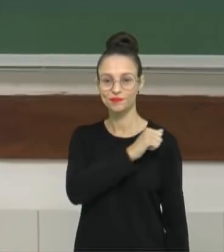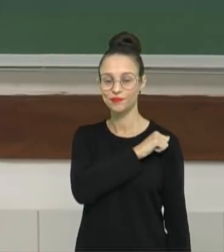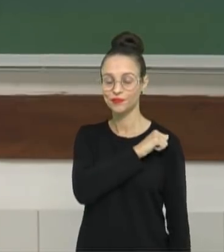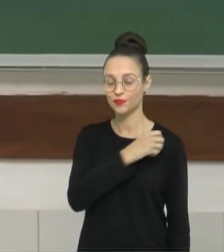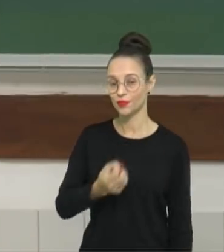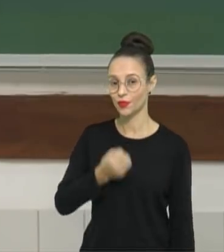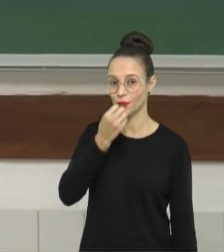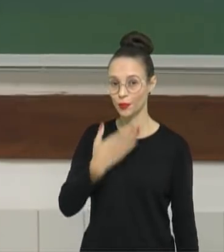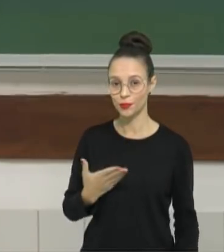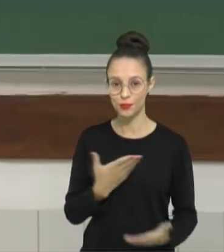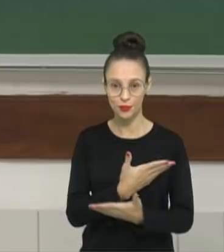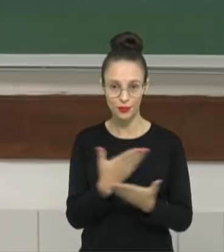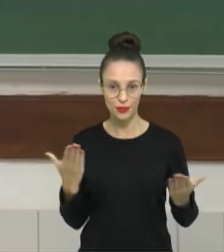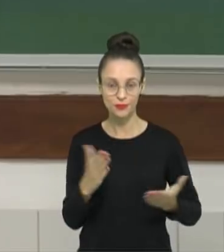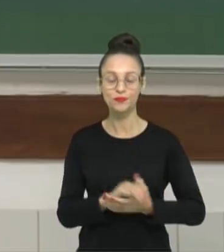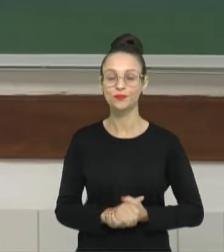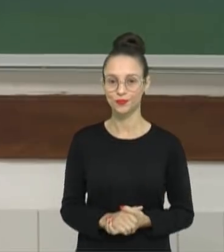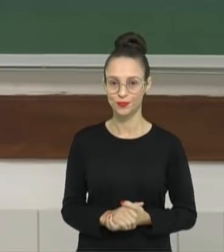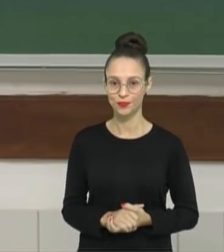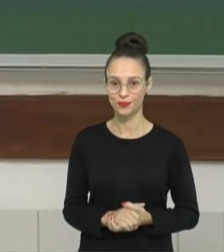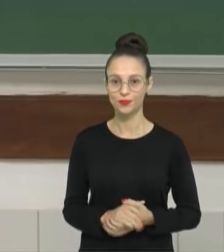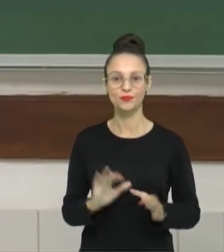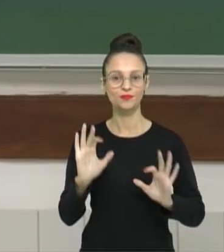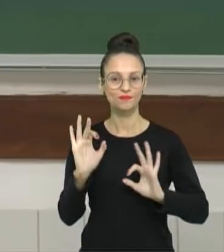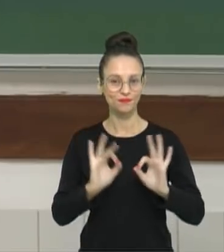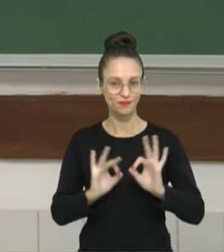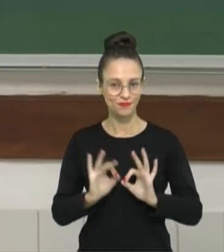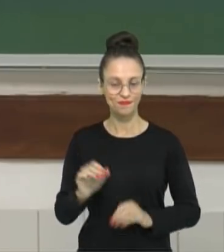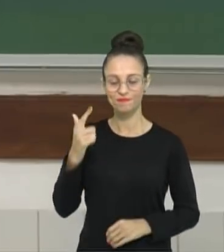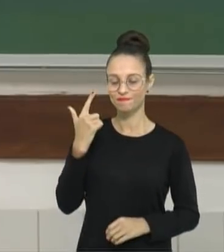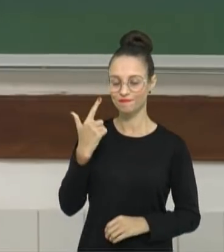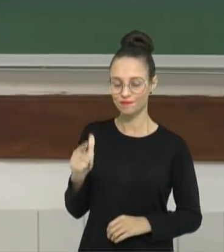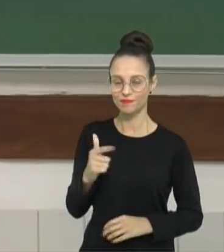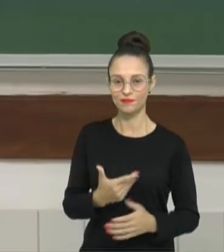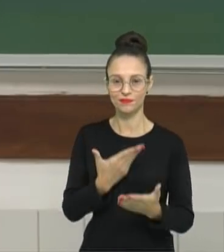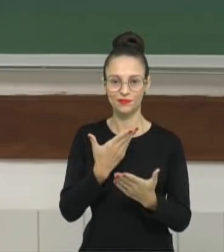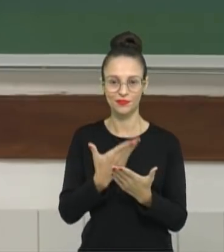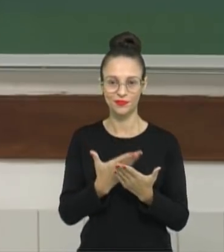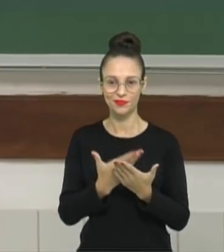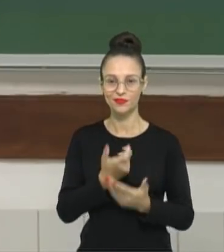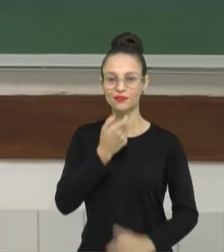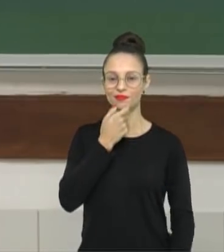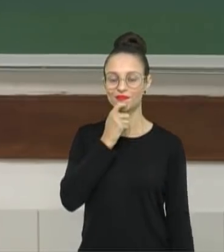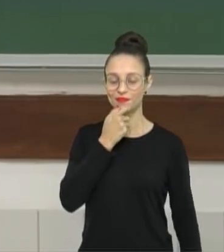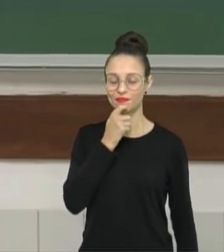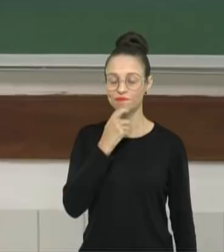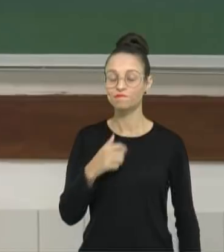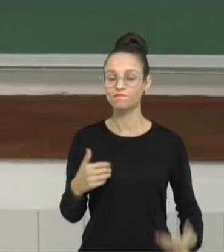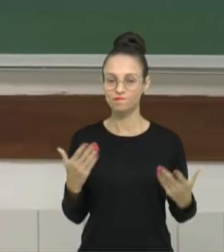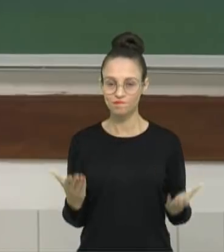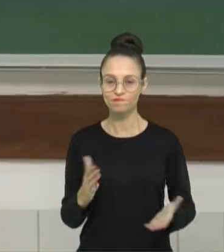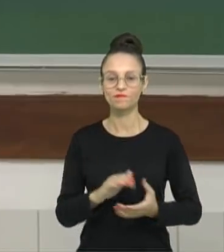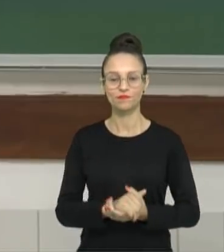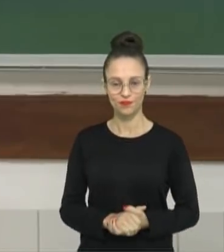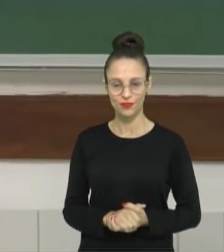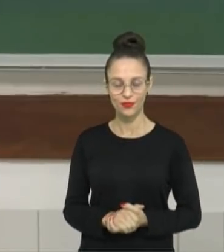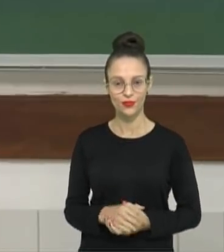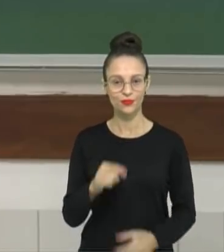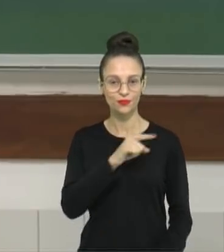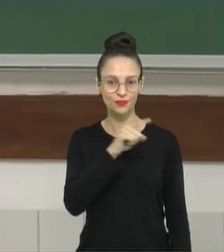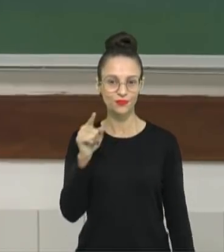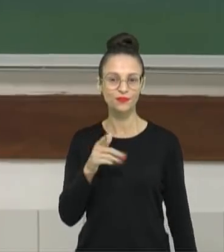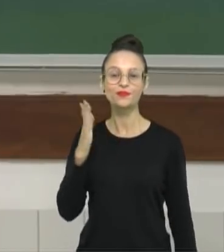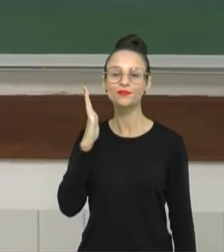How are you? Já está preparado para mais uma aula de inglês? Bom, como você já